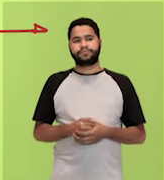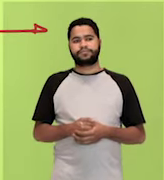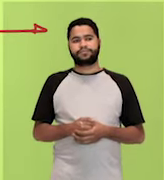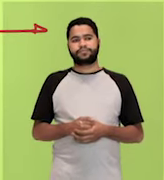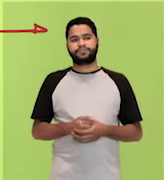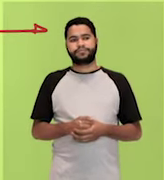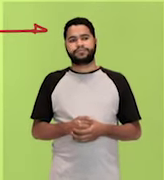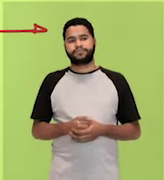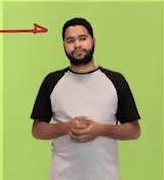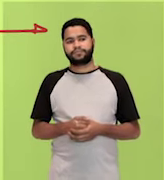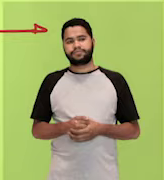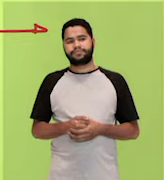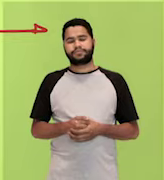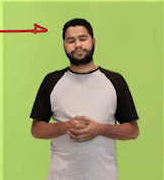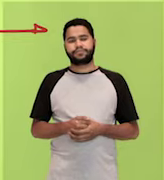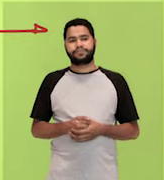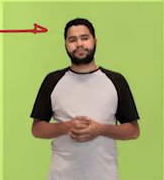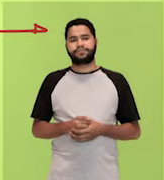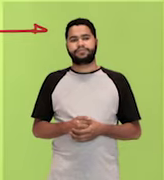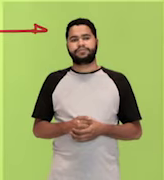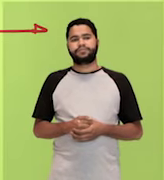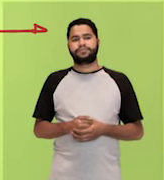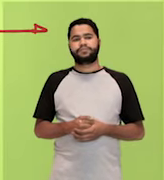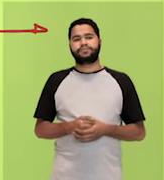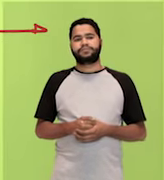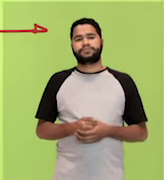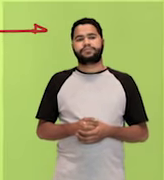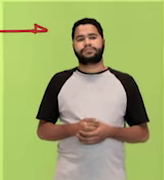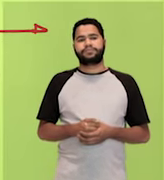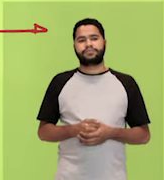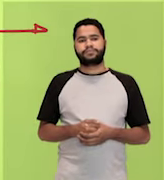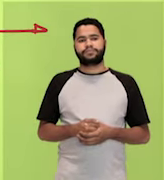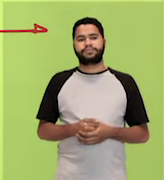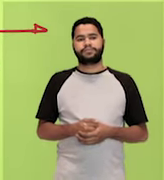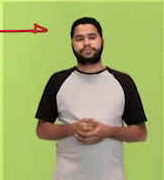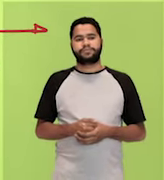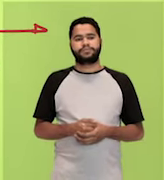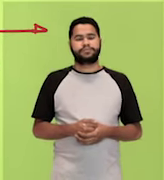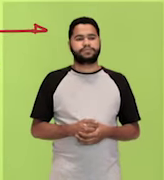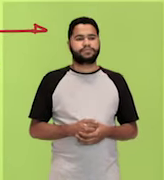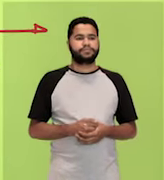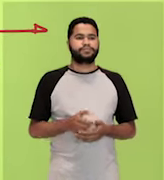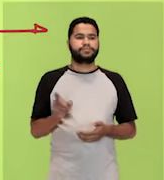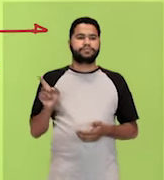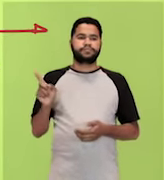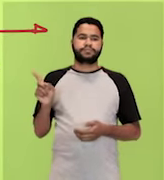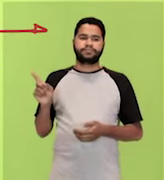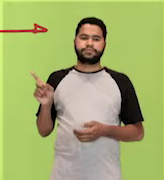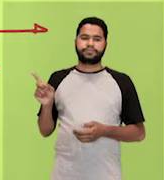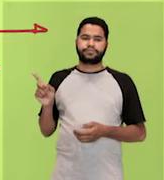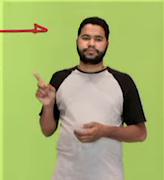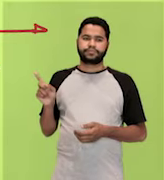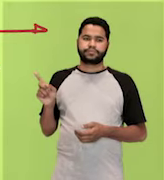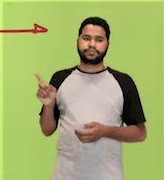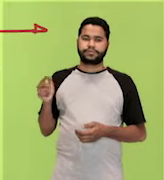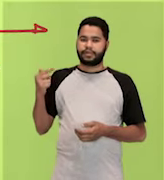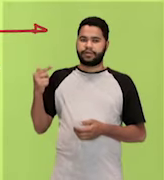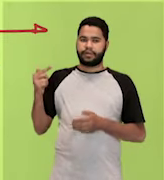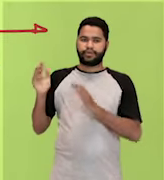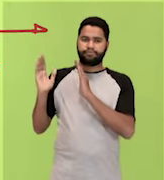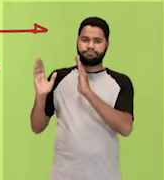2, 3, 4, 5, 6 e aqui. Ok? 1, 2, 3, 4,